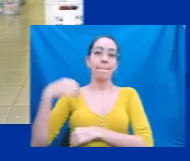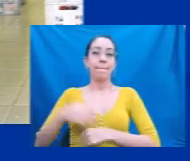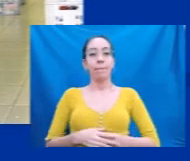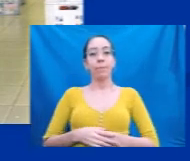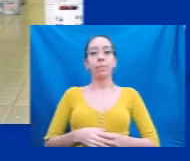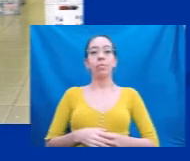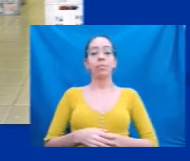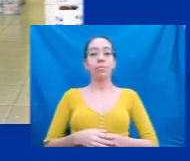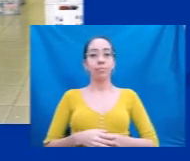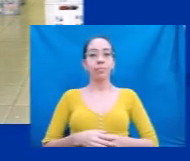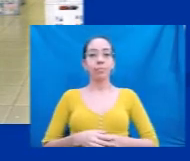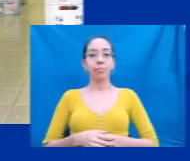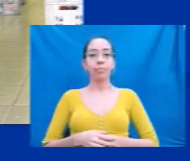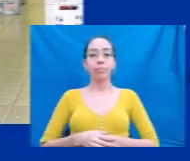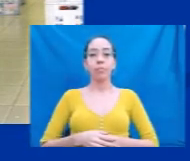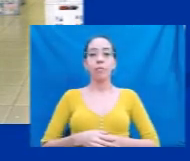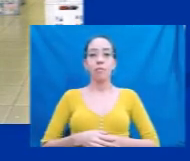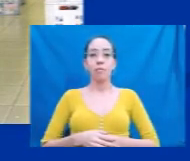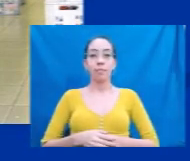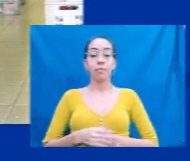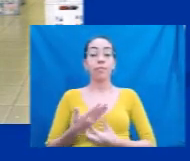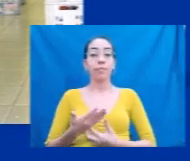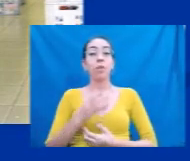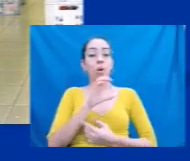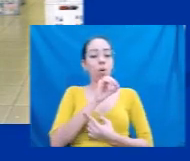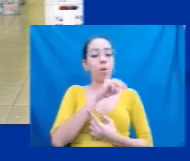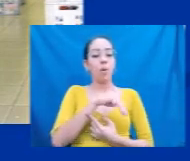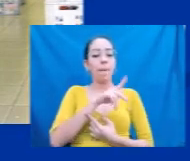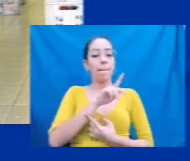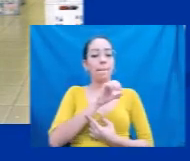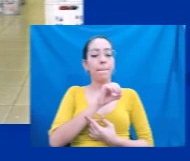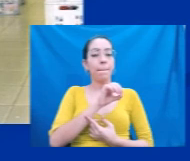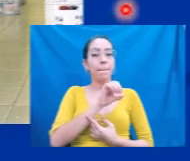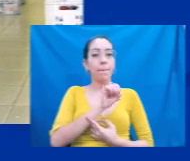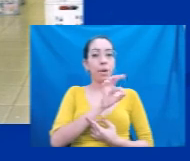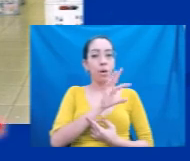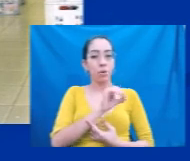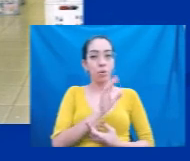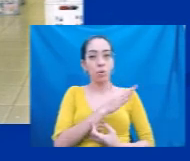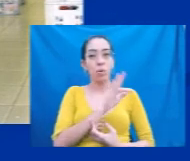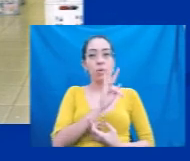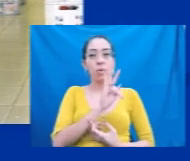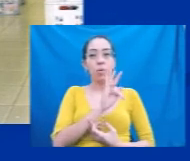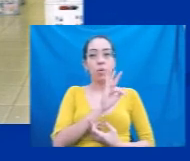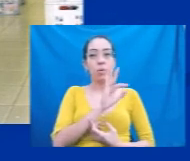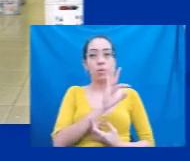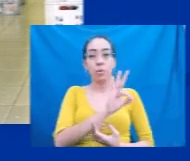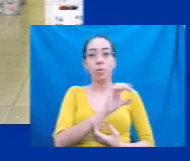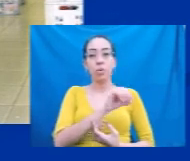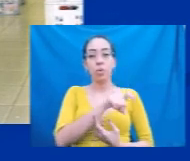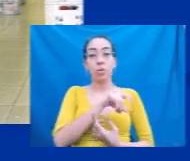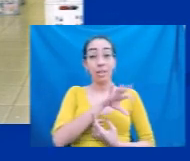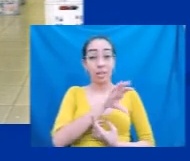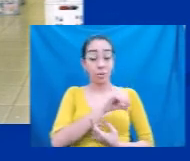Bem, os compostos tóxicos são considerados todos os compostos que, se introduzidos no organismo, eles podem causar, né, transtornos